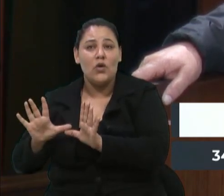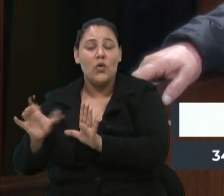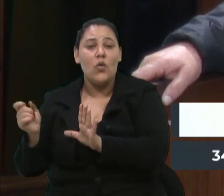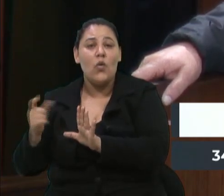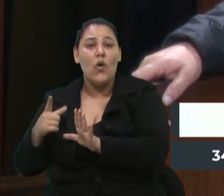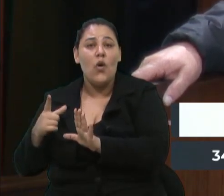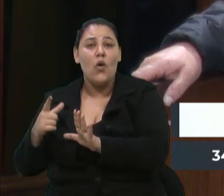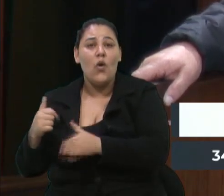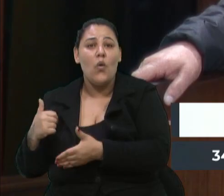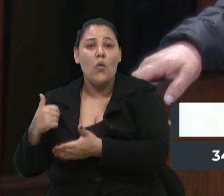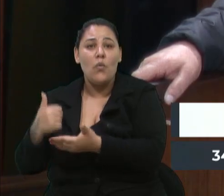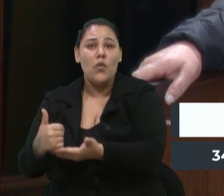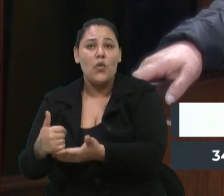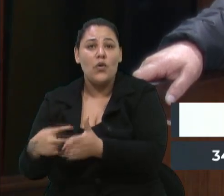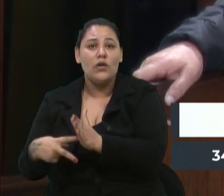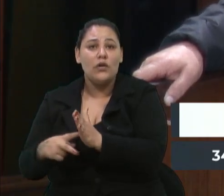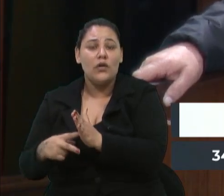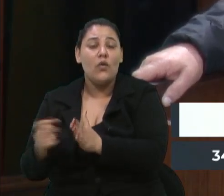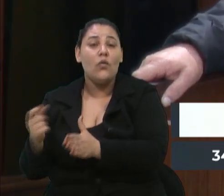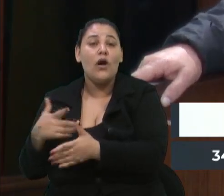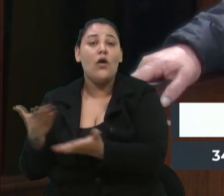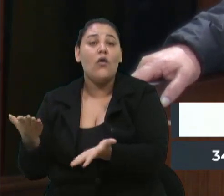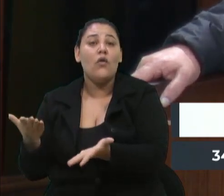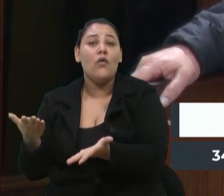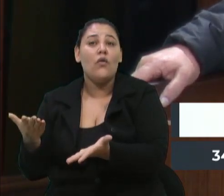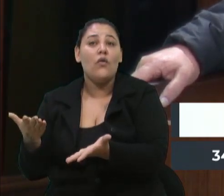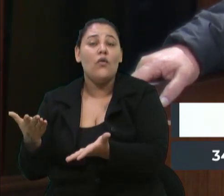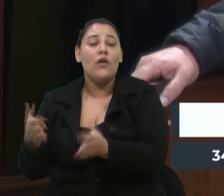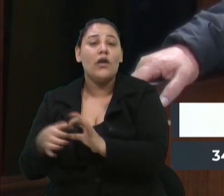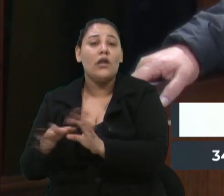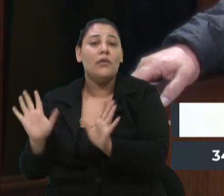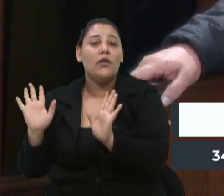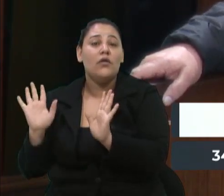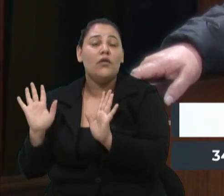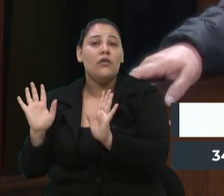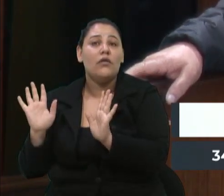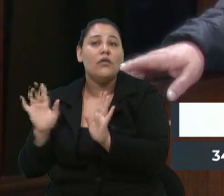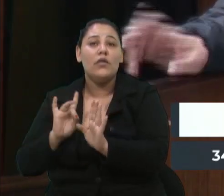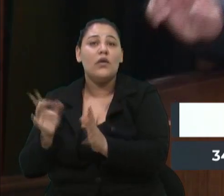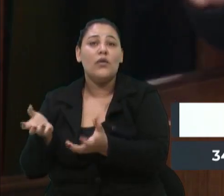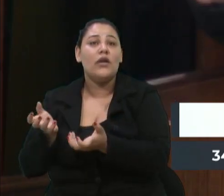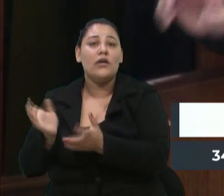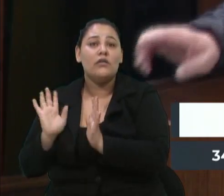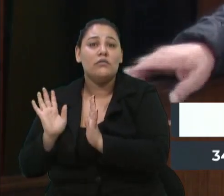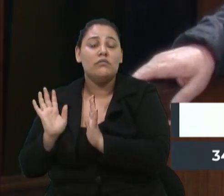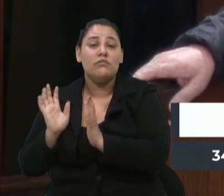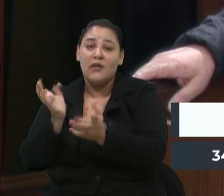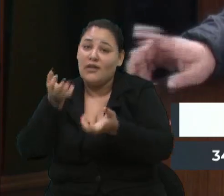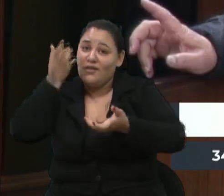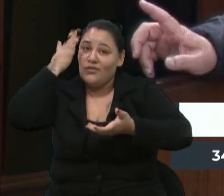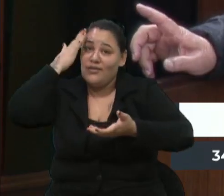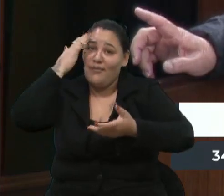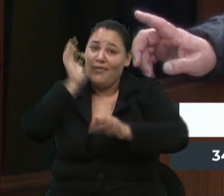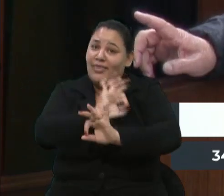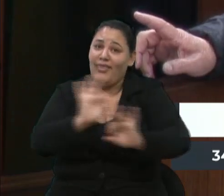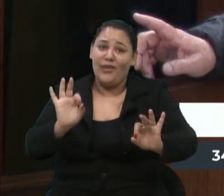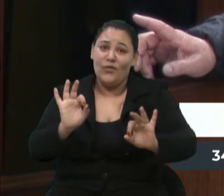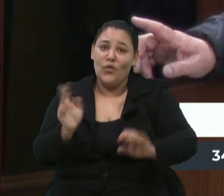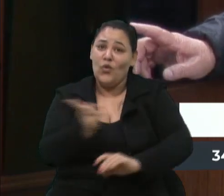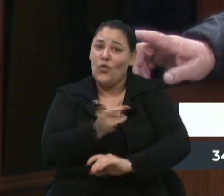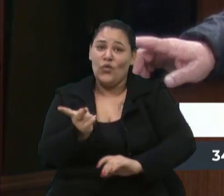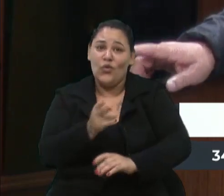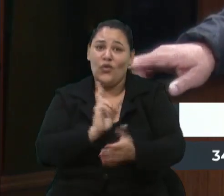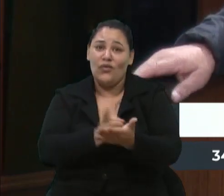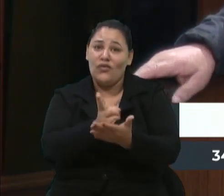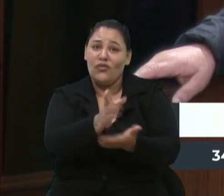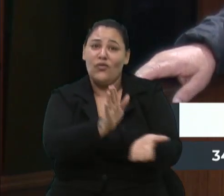da contribuição sindical? Qual é o sindicato patronal que abriu mão? Que eu saiba, nenhum. Nenhum. Até